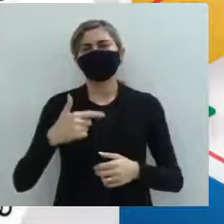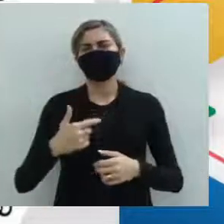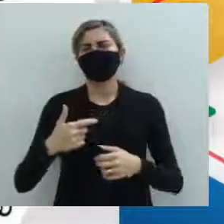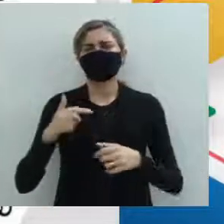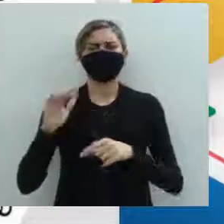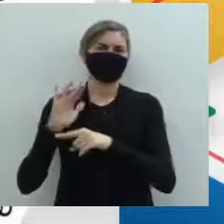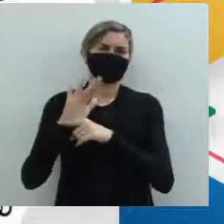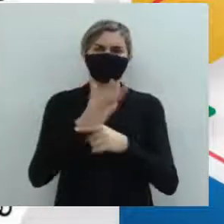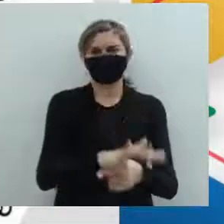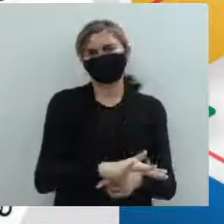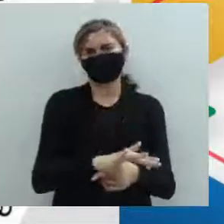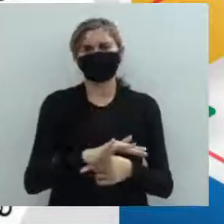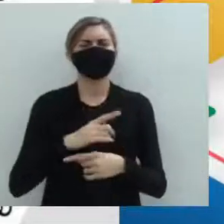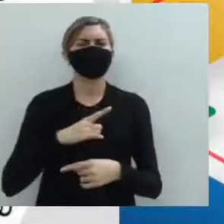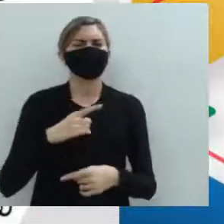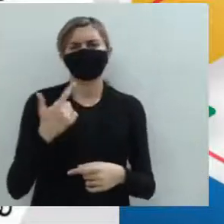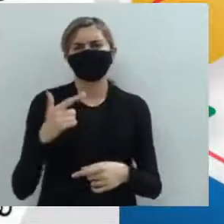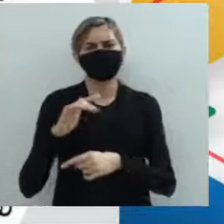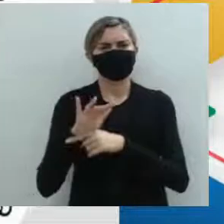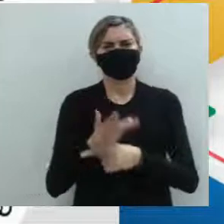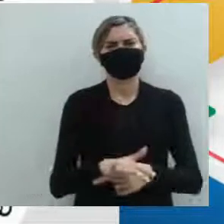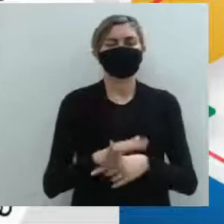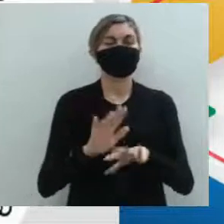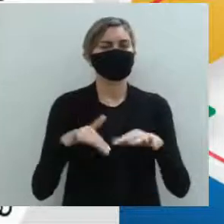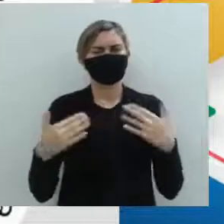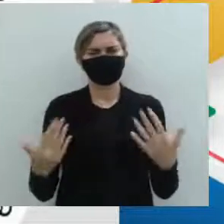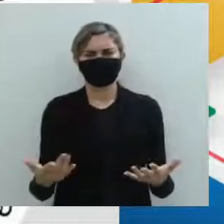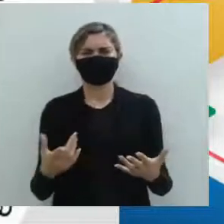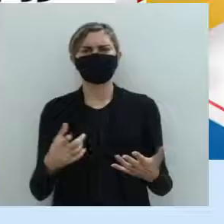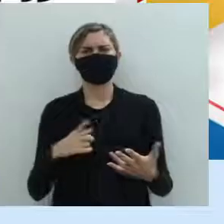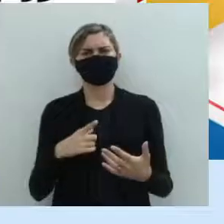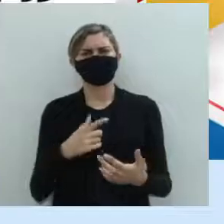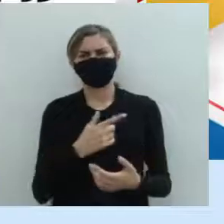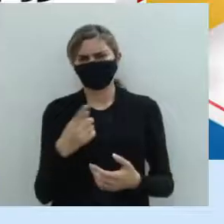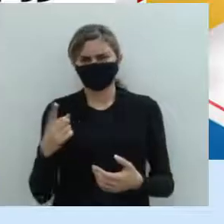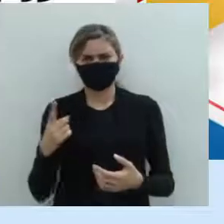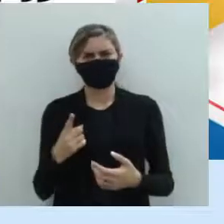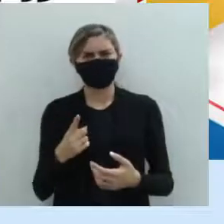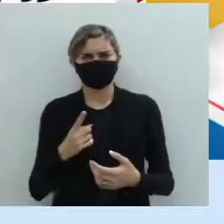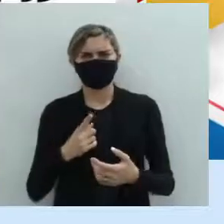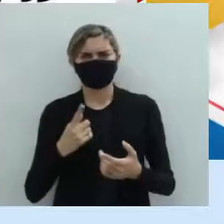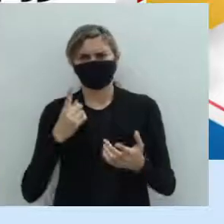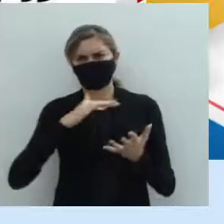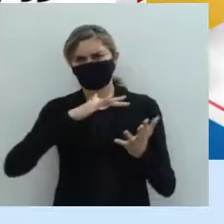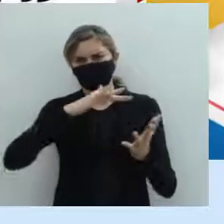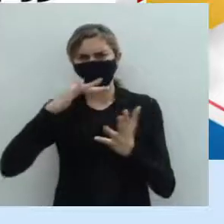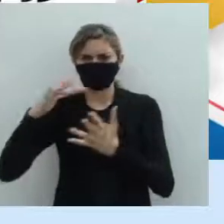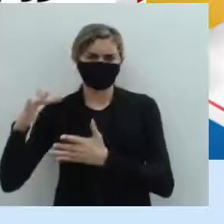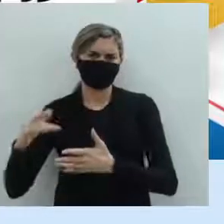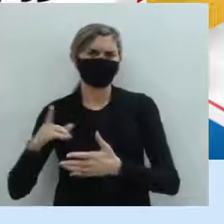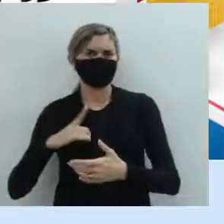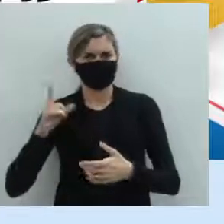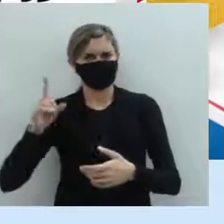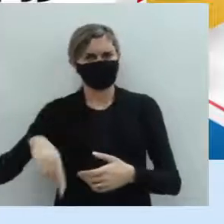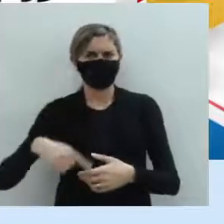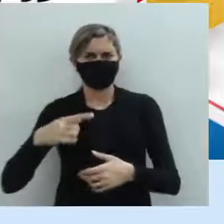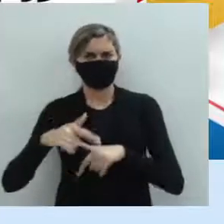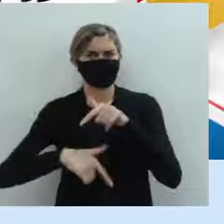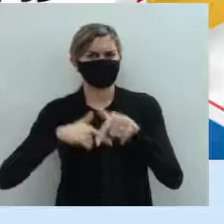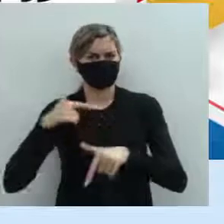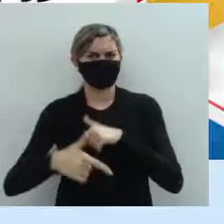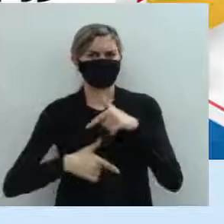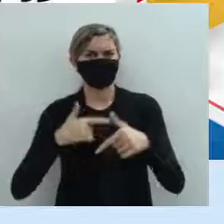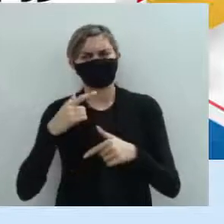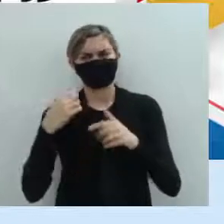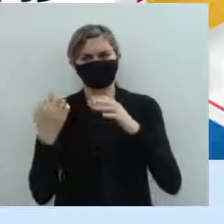socorro, talvez ele nem tenha ajuda. Então, será que esse entregador, ele é um trabalhador